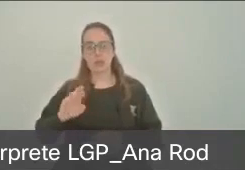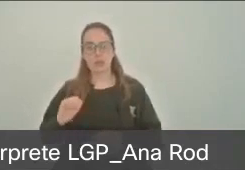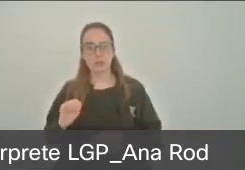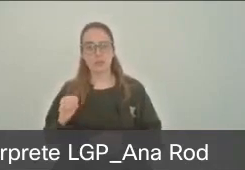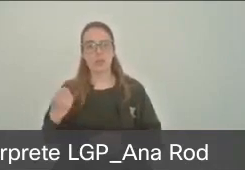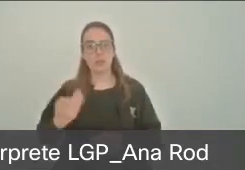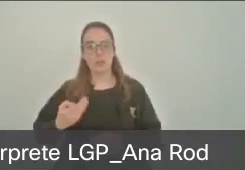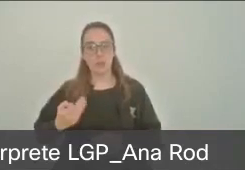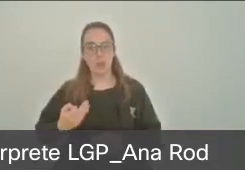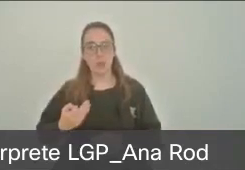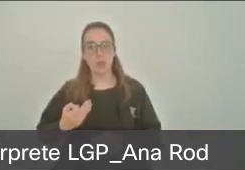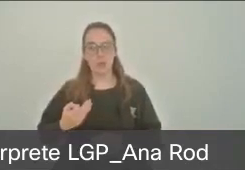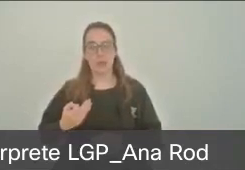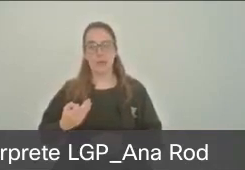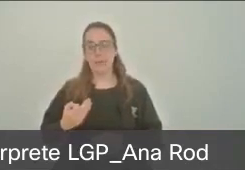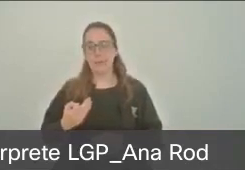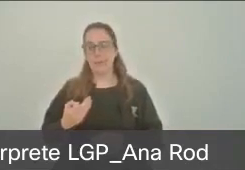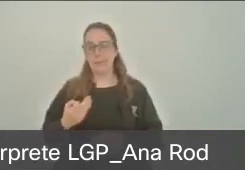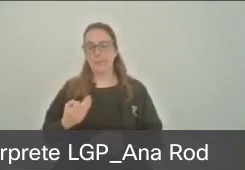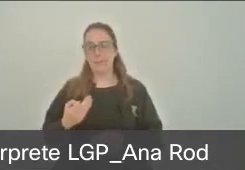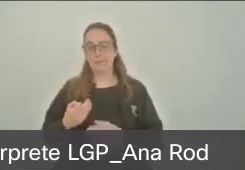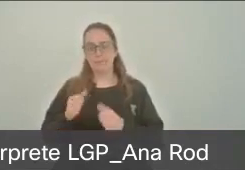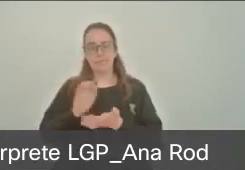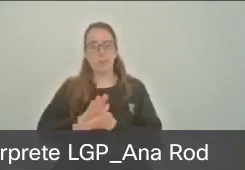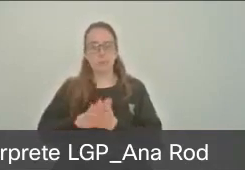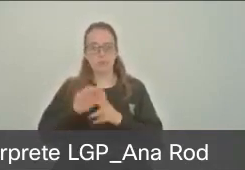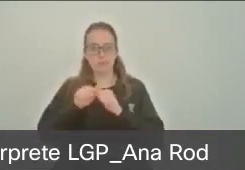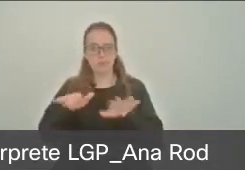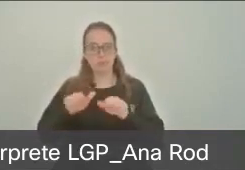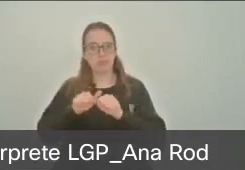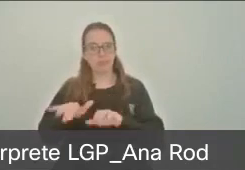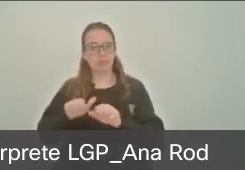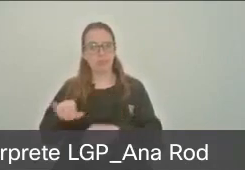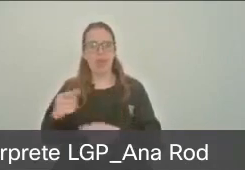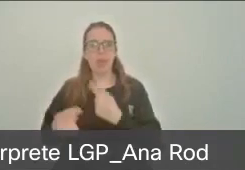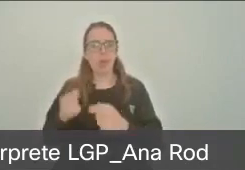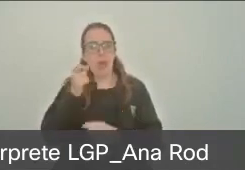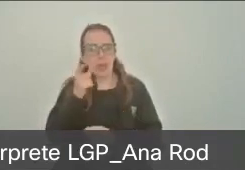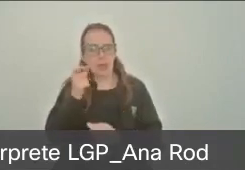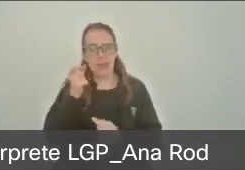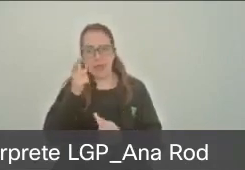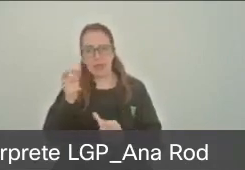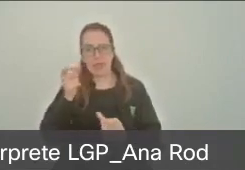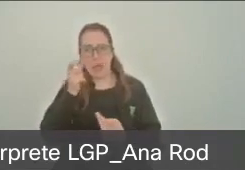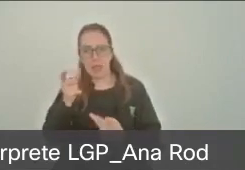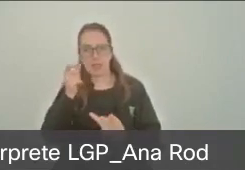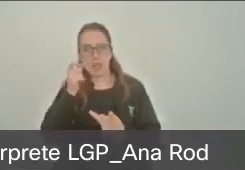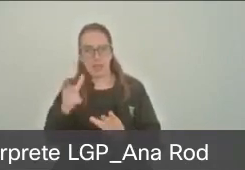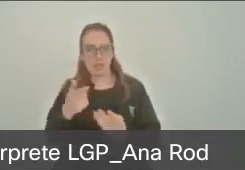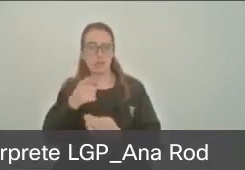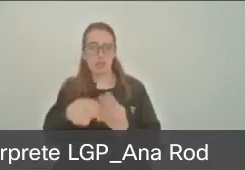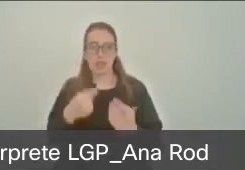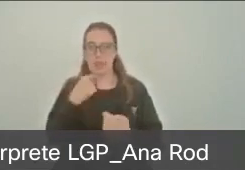no sentido de garantir o direito ao acompanhamento, a ERSE foi publicando também os respectivos alertas de supervisão e que, aliás, se encontram também